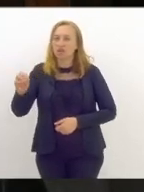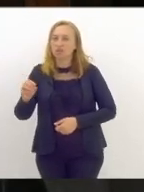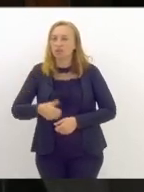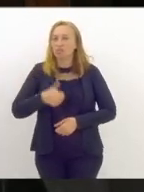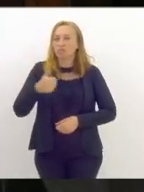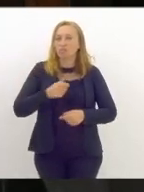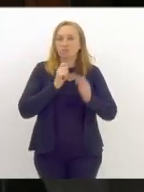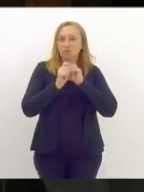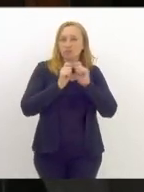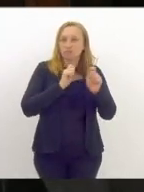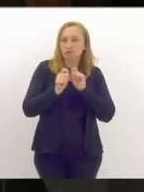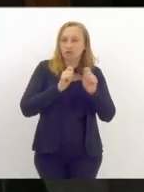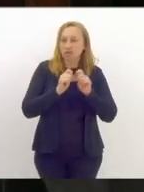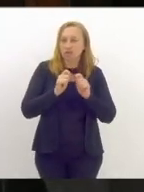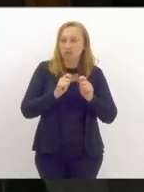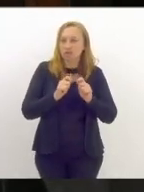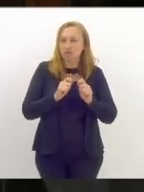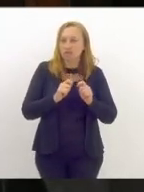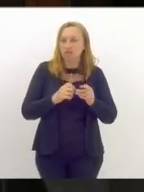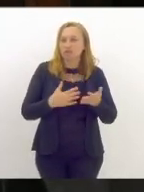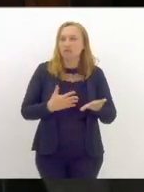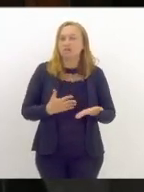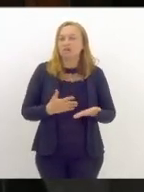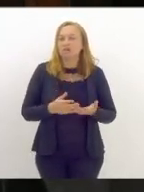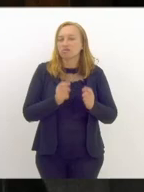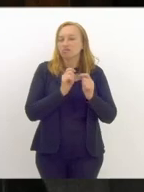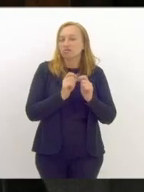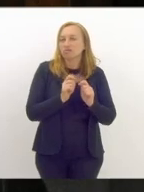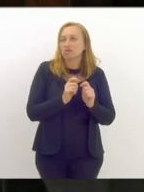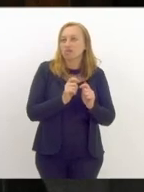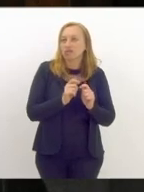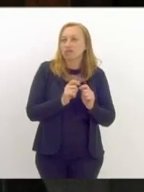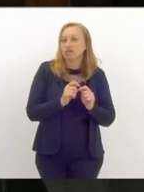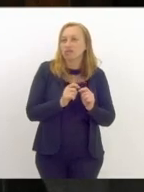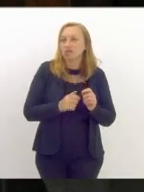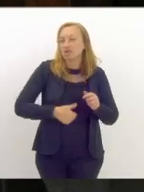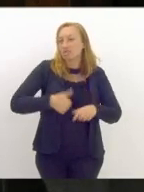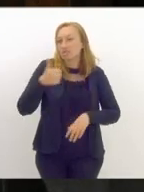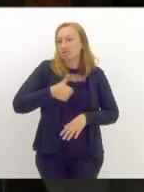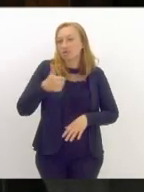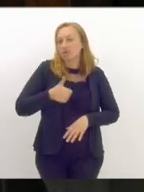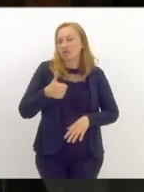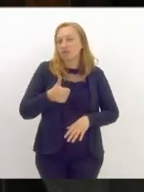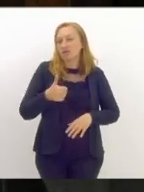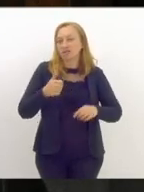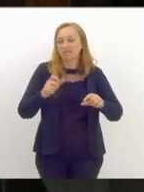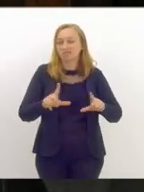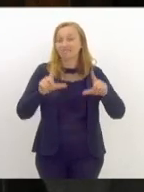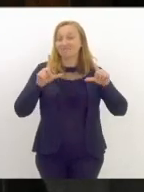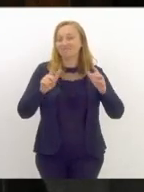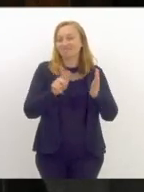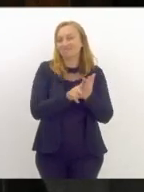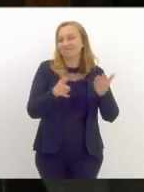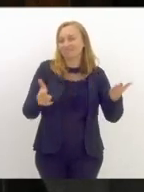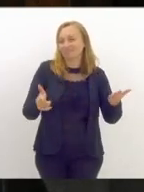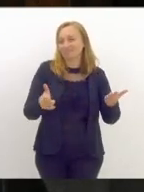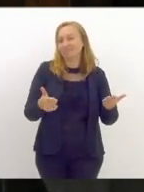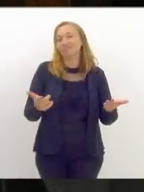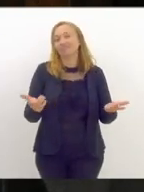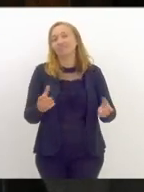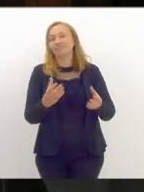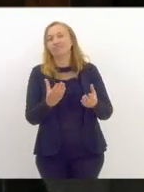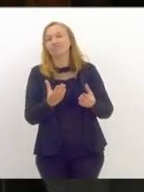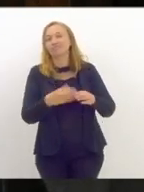foi quando eu passei no Unirio, que eu dei entrevistas. Naquela época, passar em primeiro lugar, saía no jornal, enfim, aquela guerra de